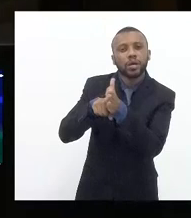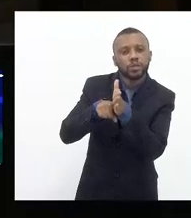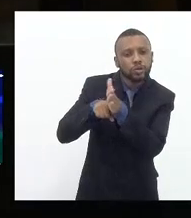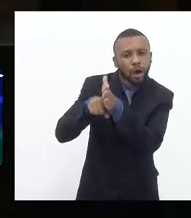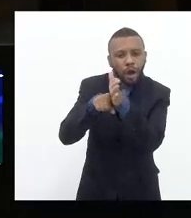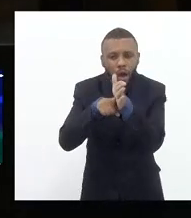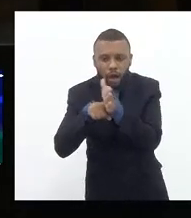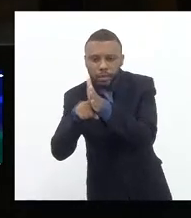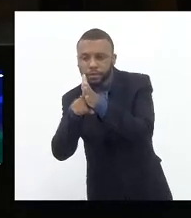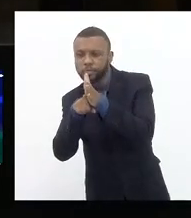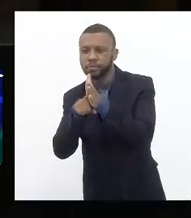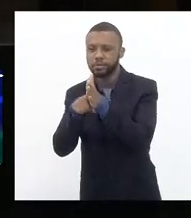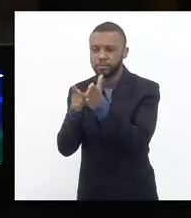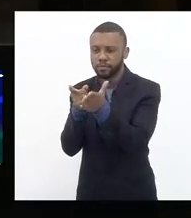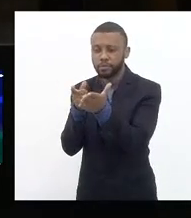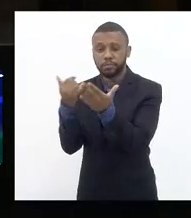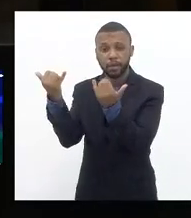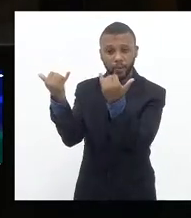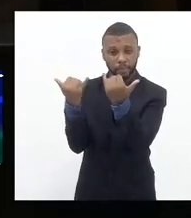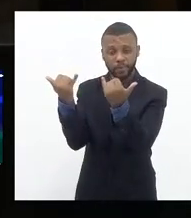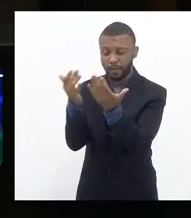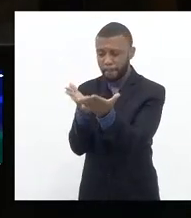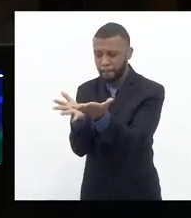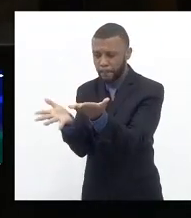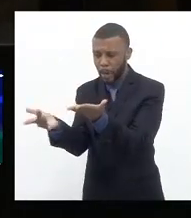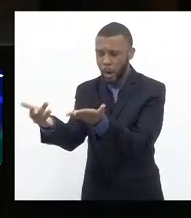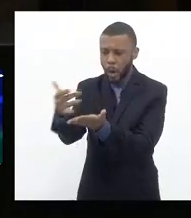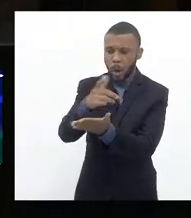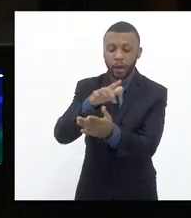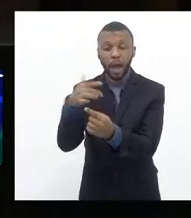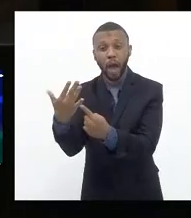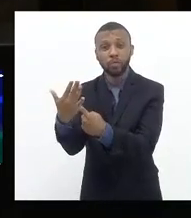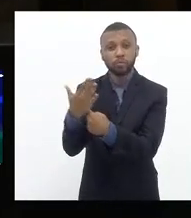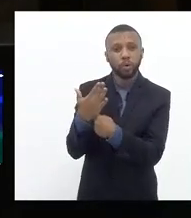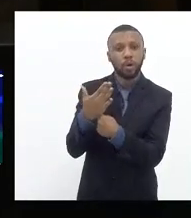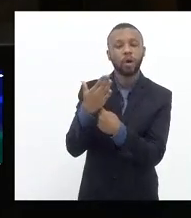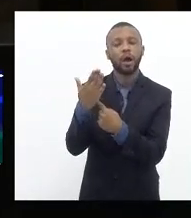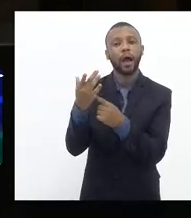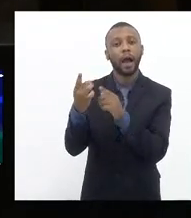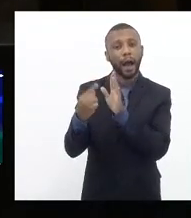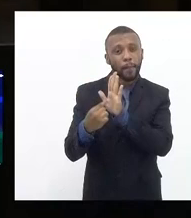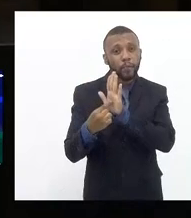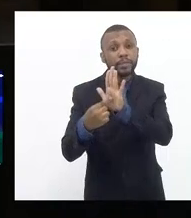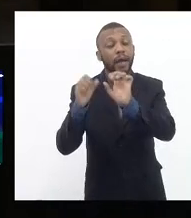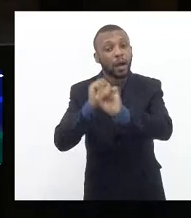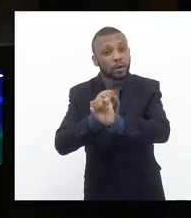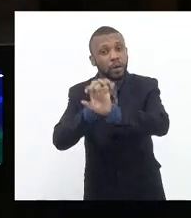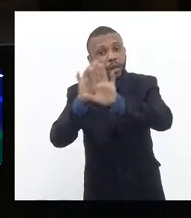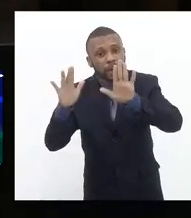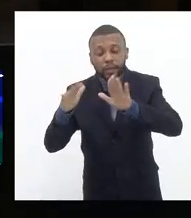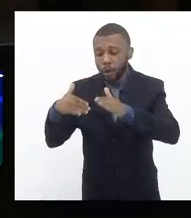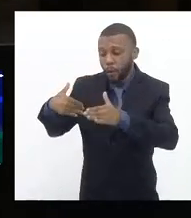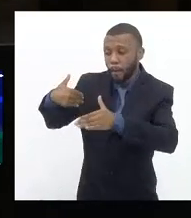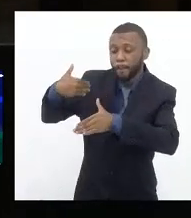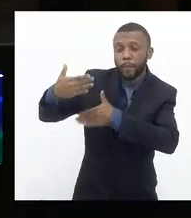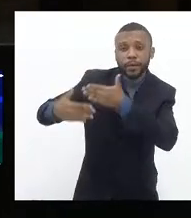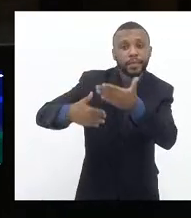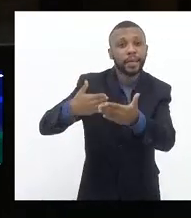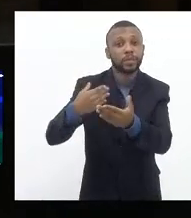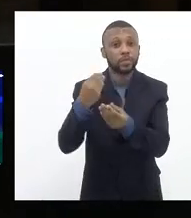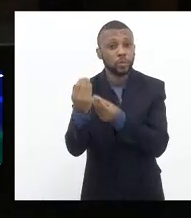enfermeira Rejane, que traçou todo o processo de impacto, por exemplo, nessa